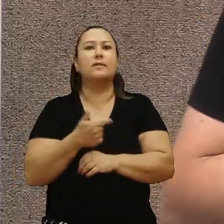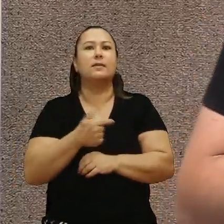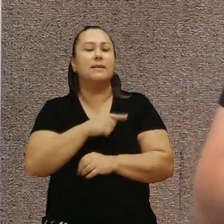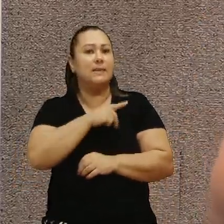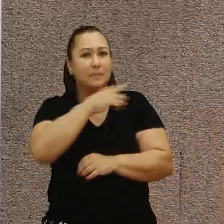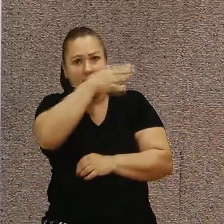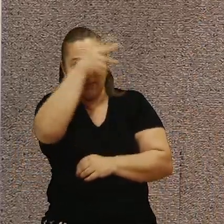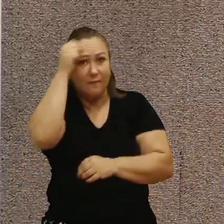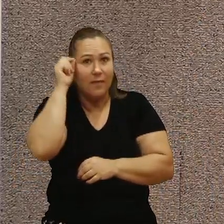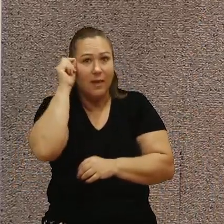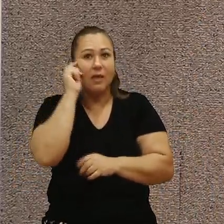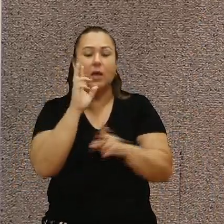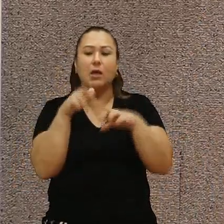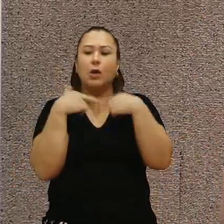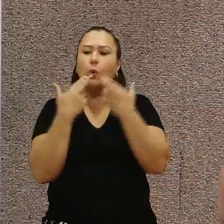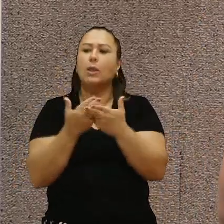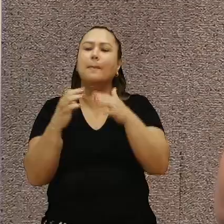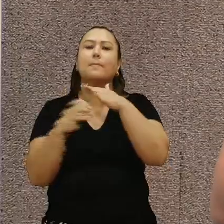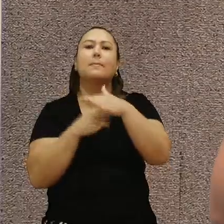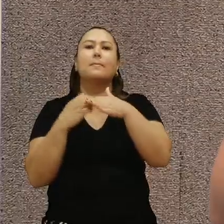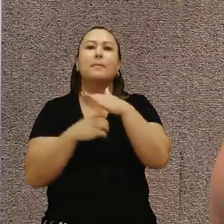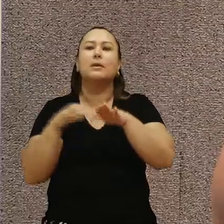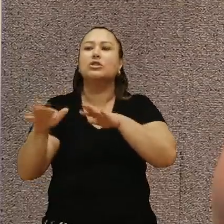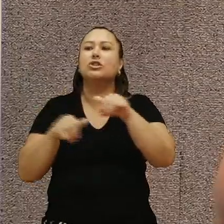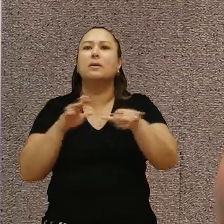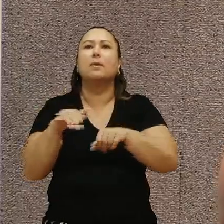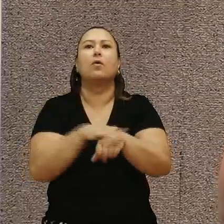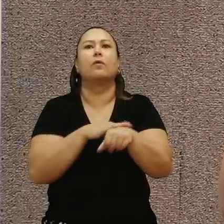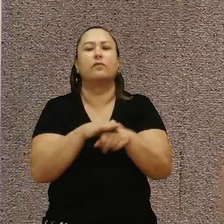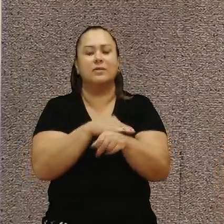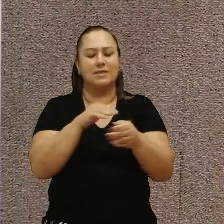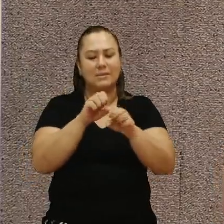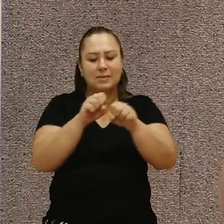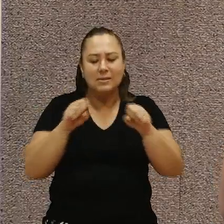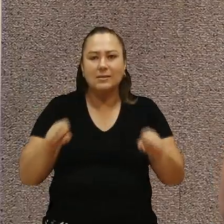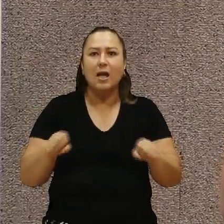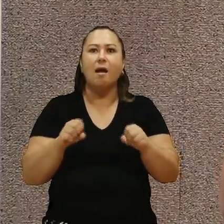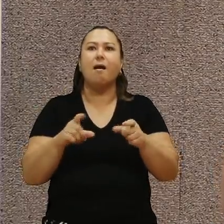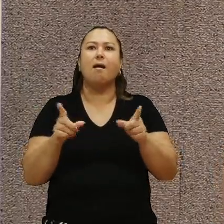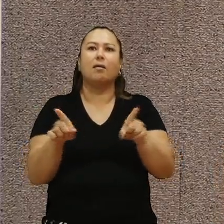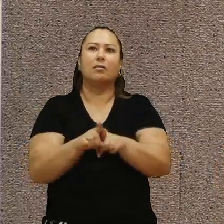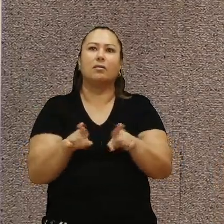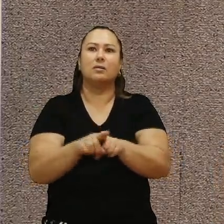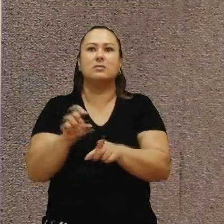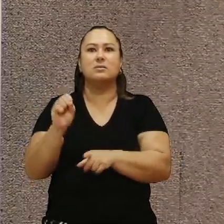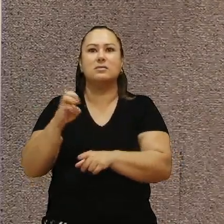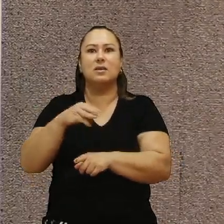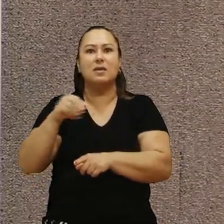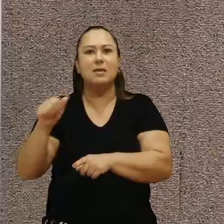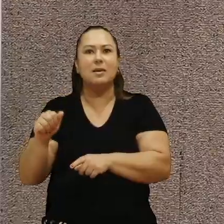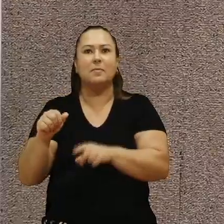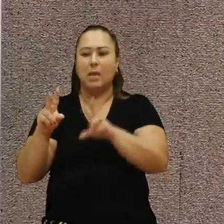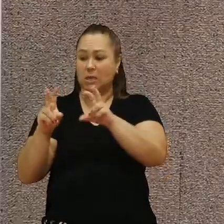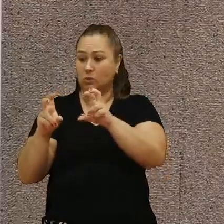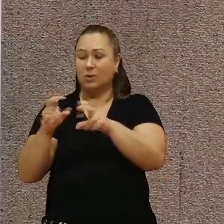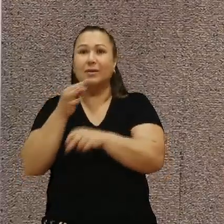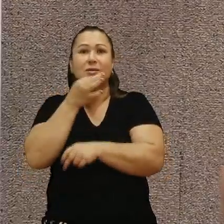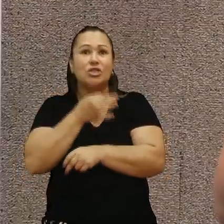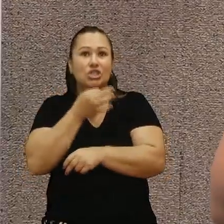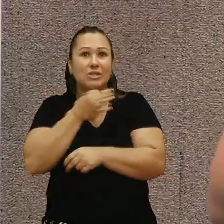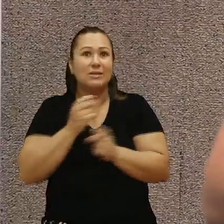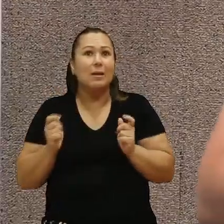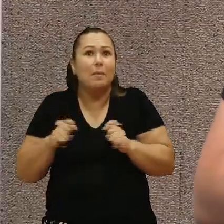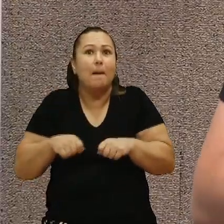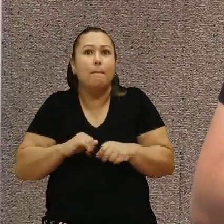sobre esse assunto, reuni um grupo de empresários para tratar desse assunto, falei com o secretário adjunto da SEMAS com relação a este assunto para que Caxias do Sul